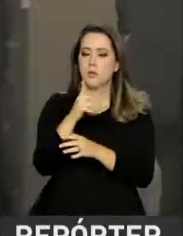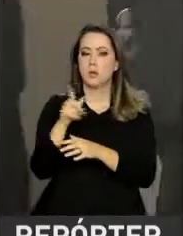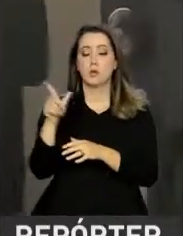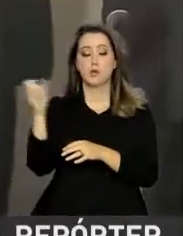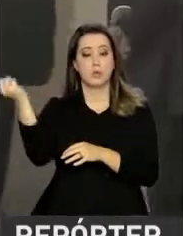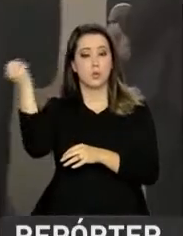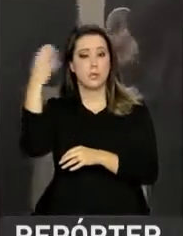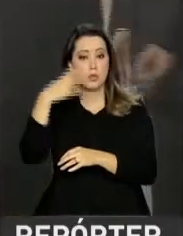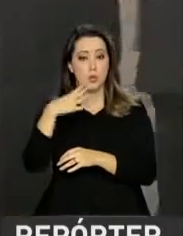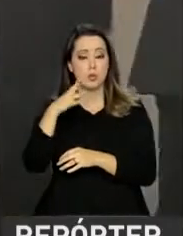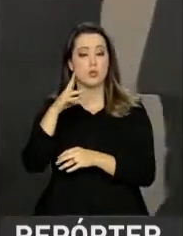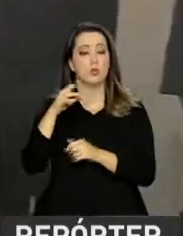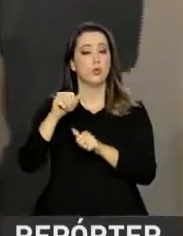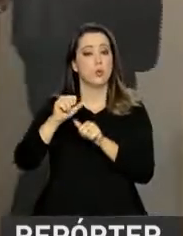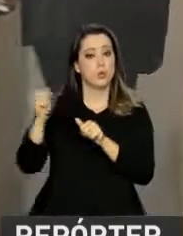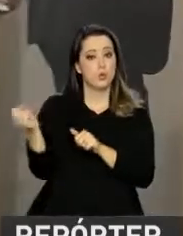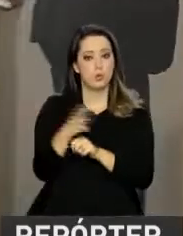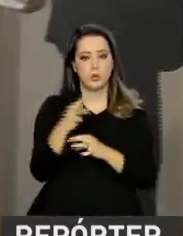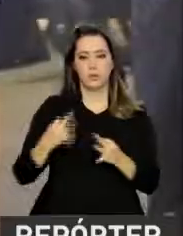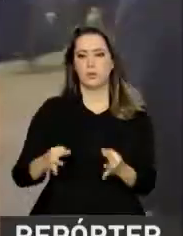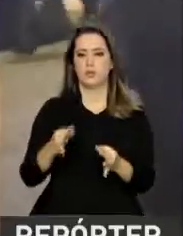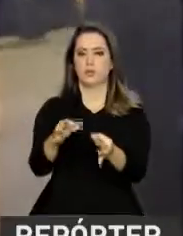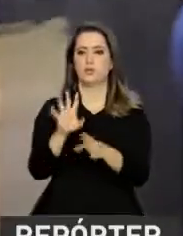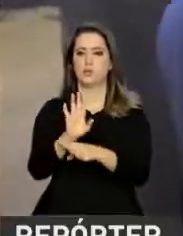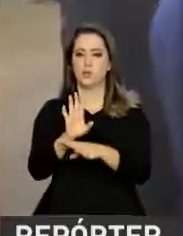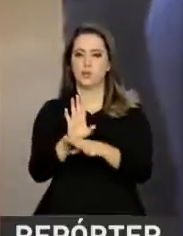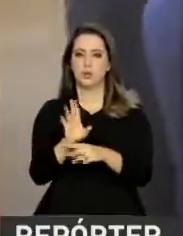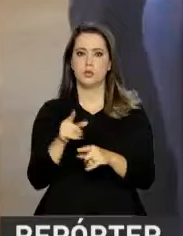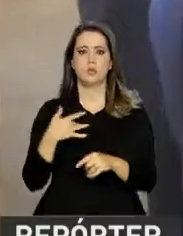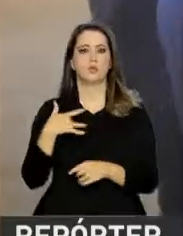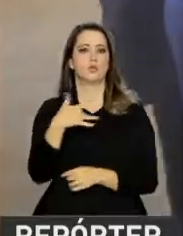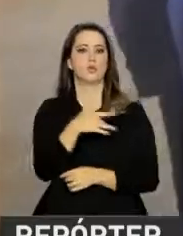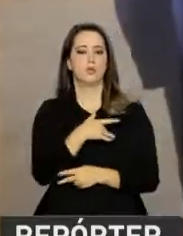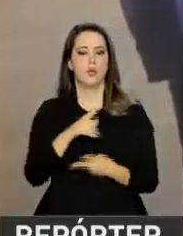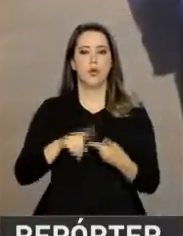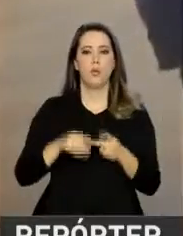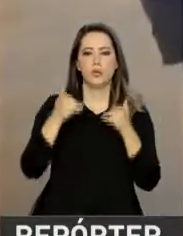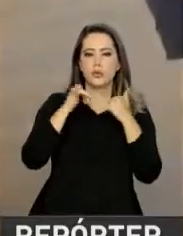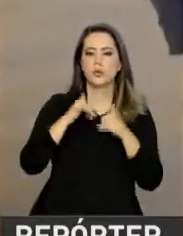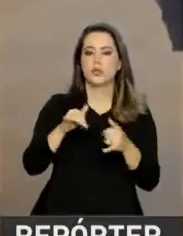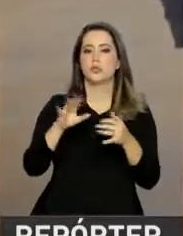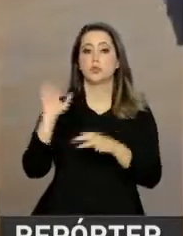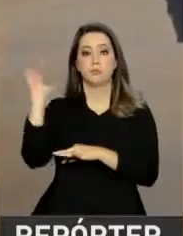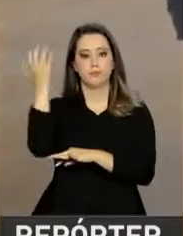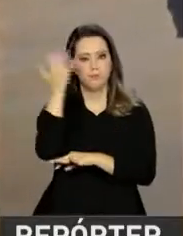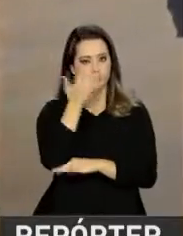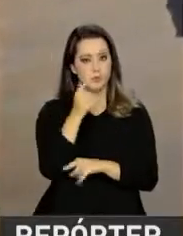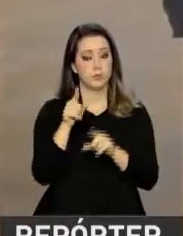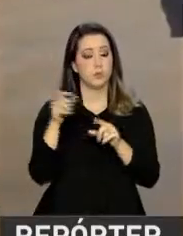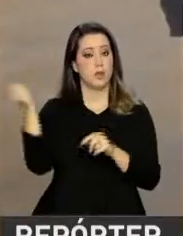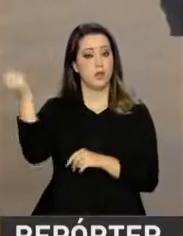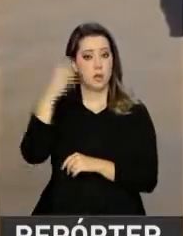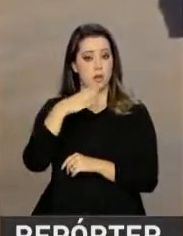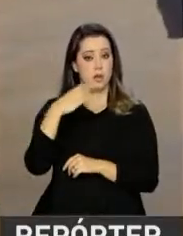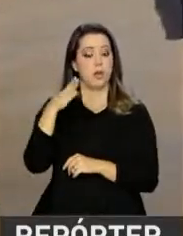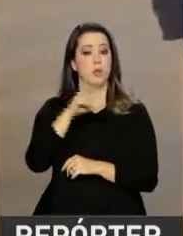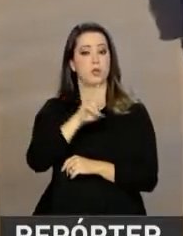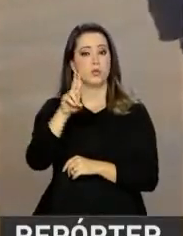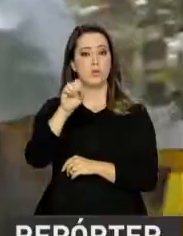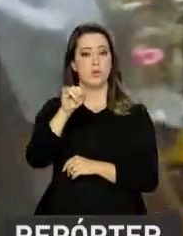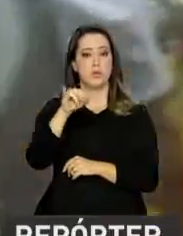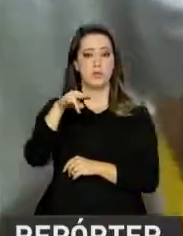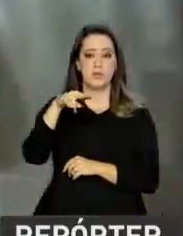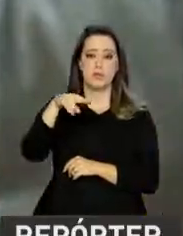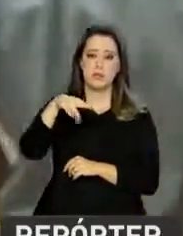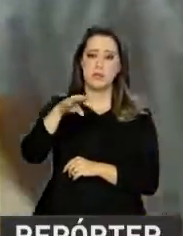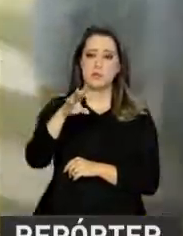síncrotron uma tecnologia que gera benefícios em áreas como saúde energia e meio ambiente a luz síncrotron ajuda